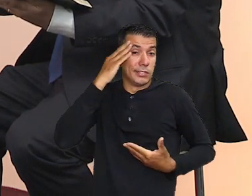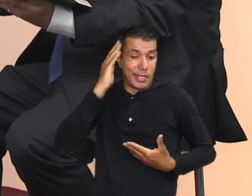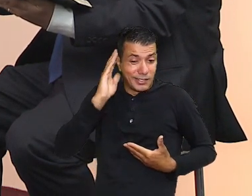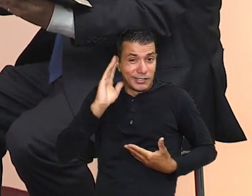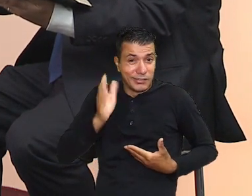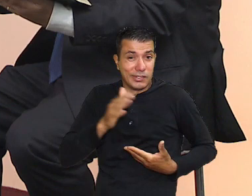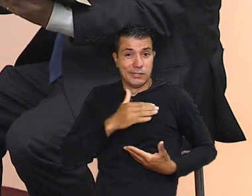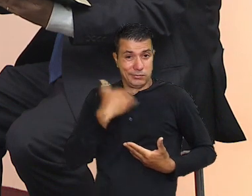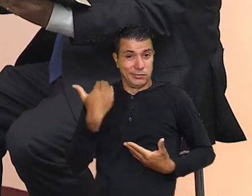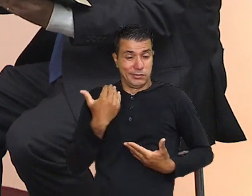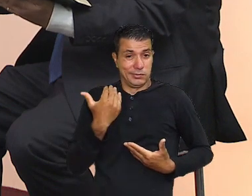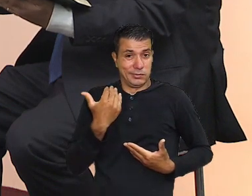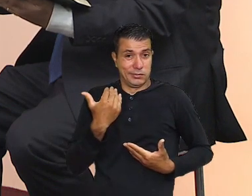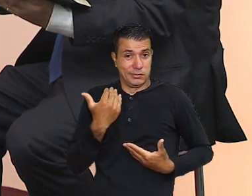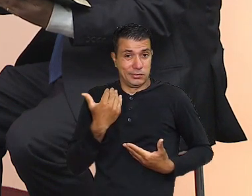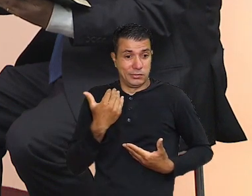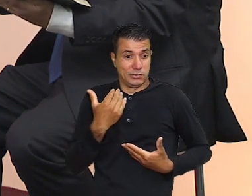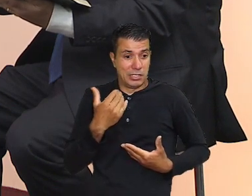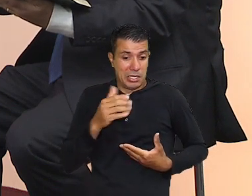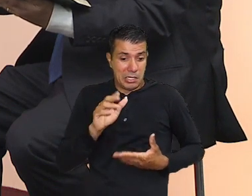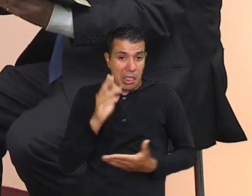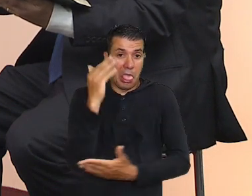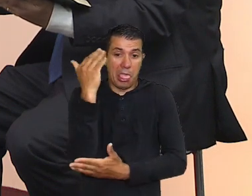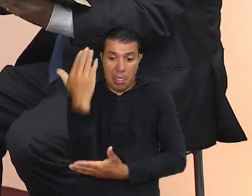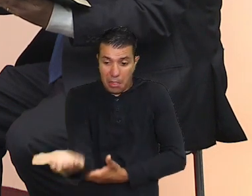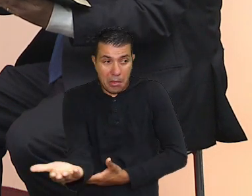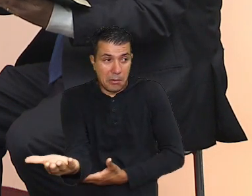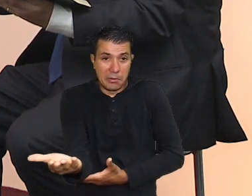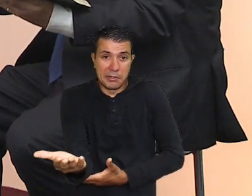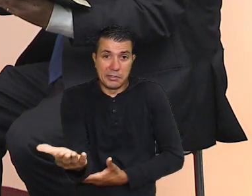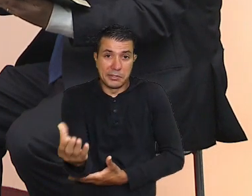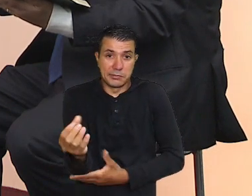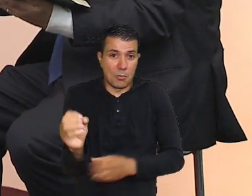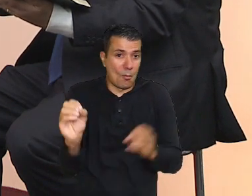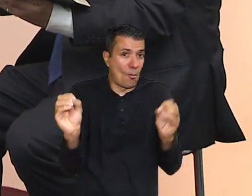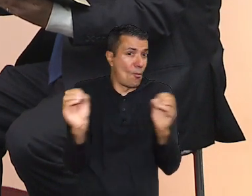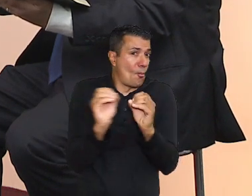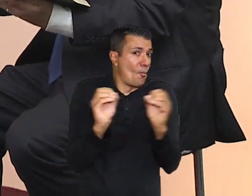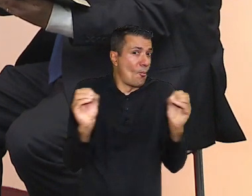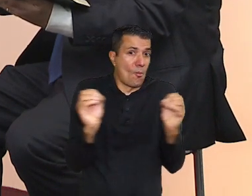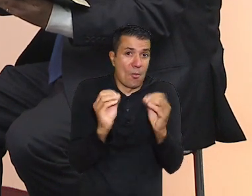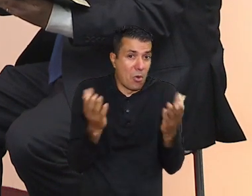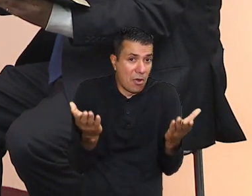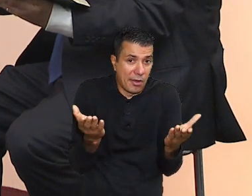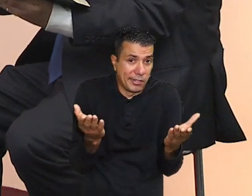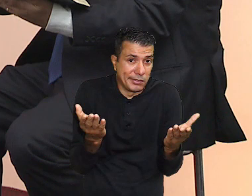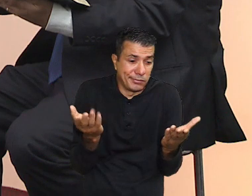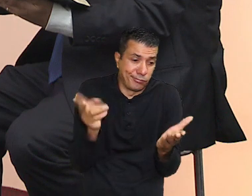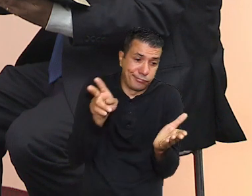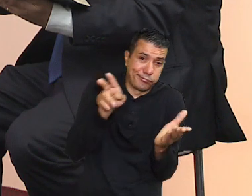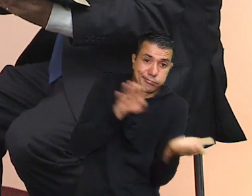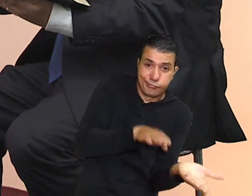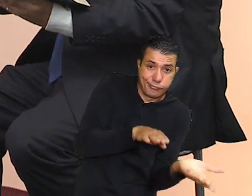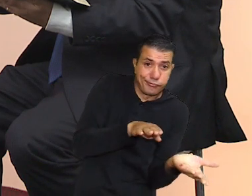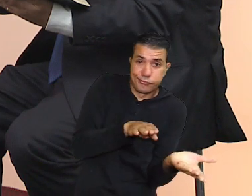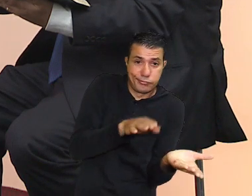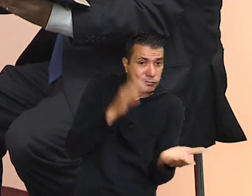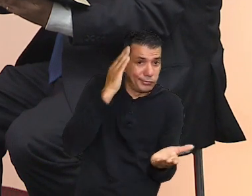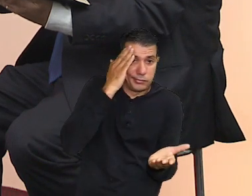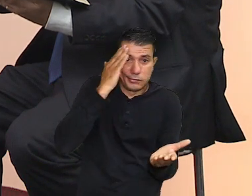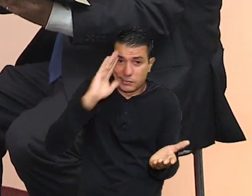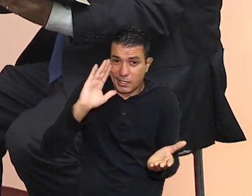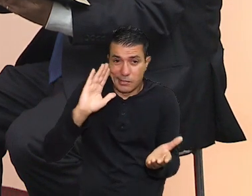morrer, mas os mortos não sabem coisa nenhuma, nem tampouco terão eles